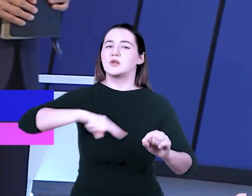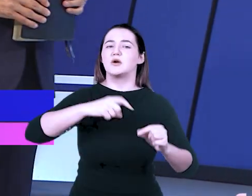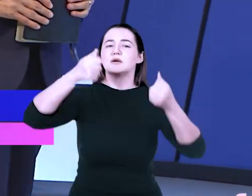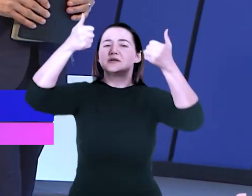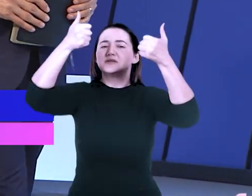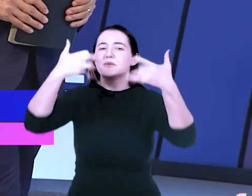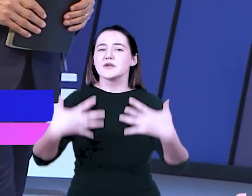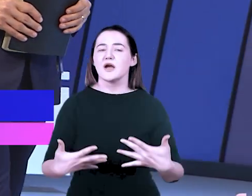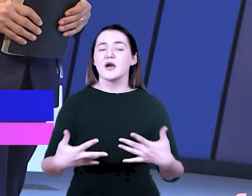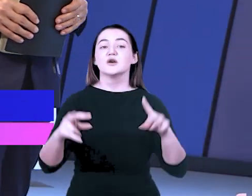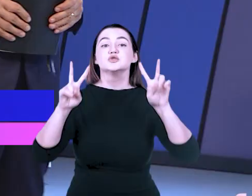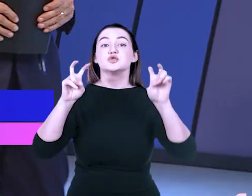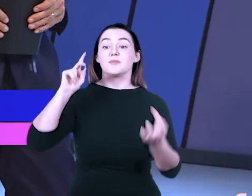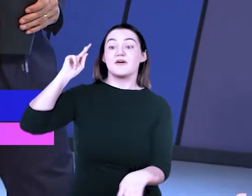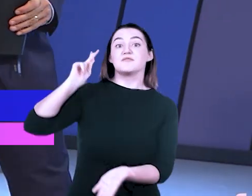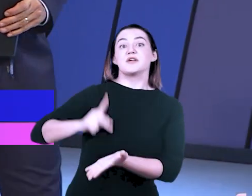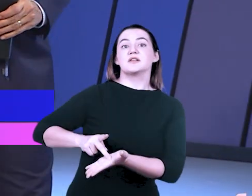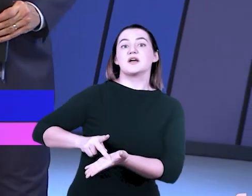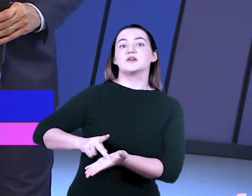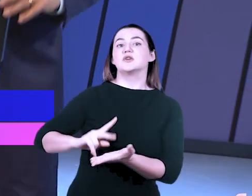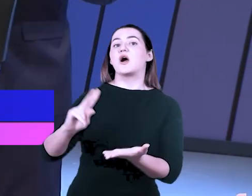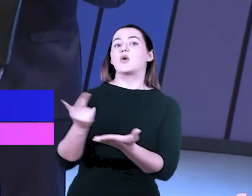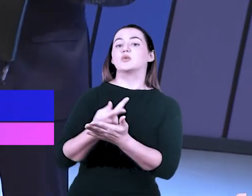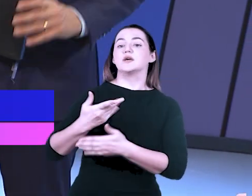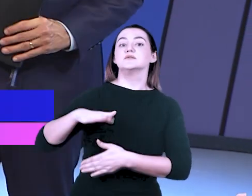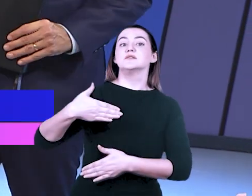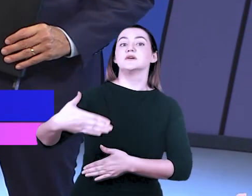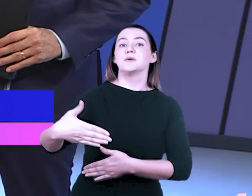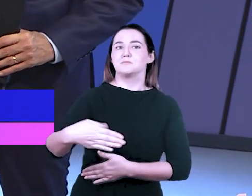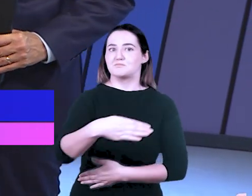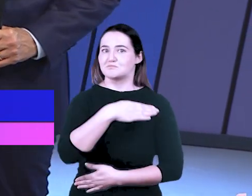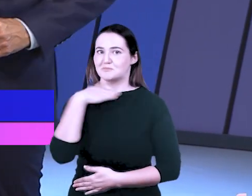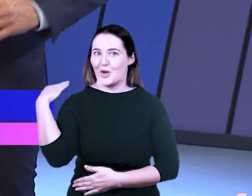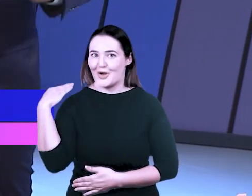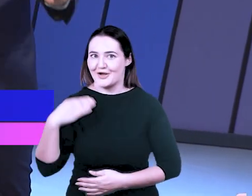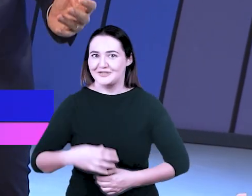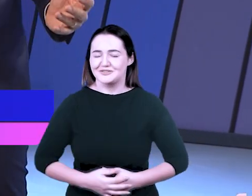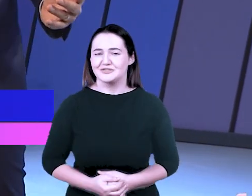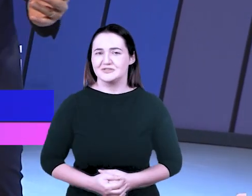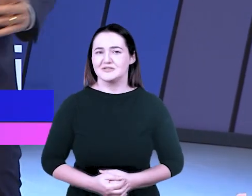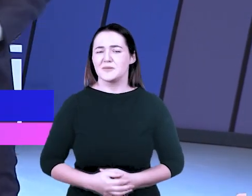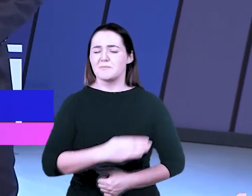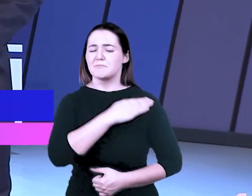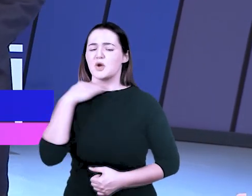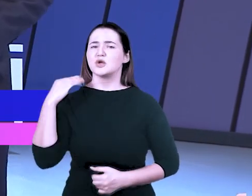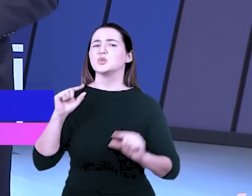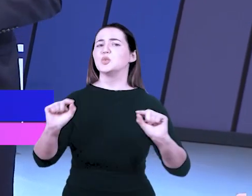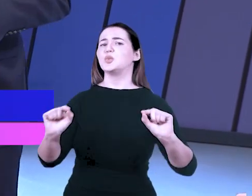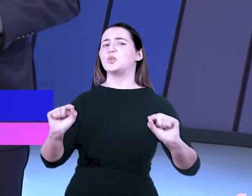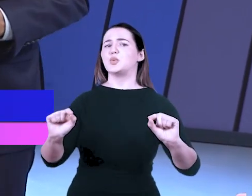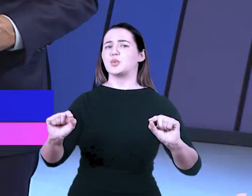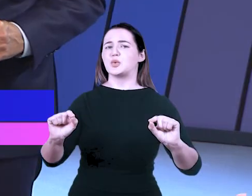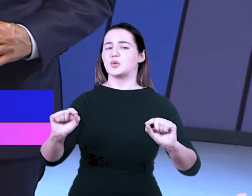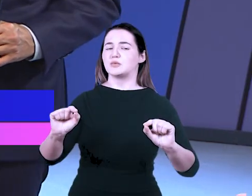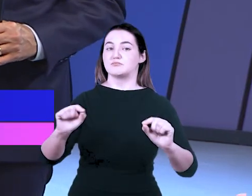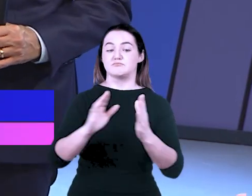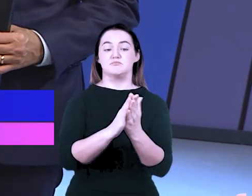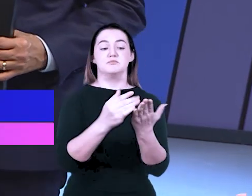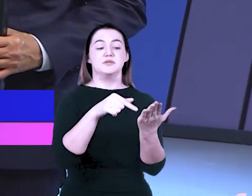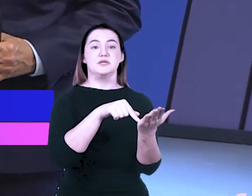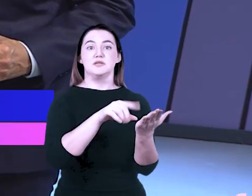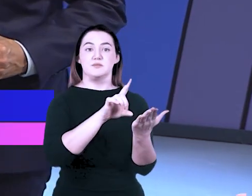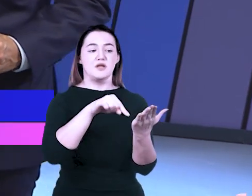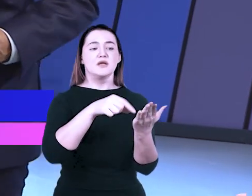tratar sobre a verdade da morte. O que é a morte? Dentro da